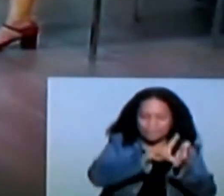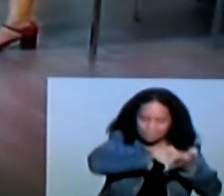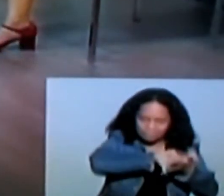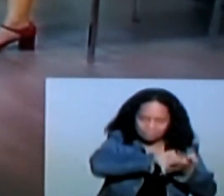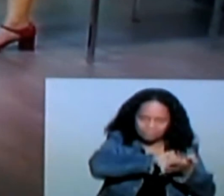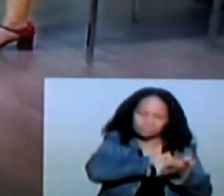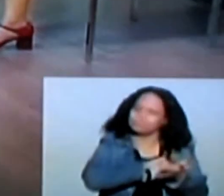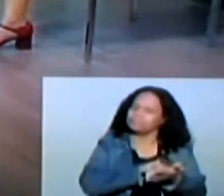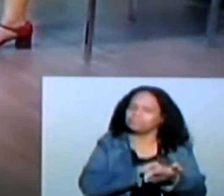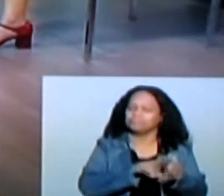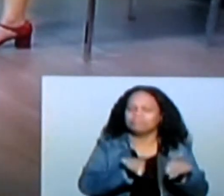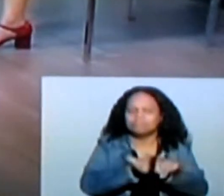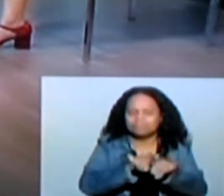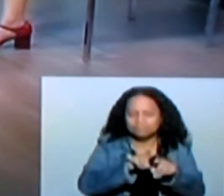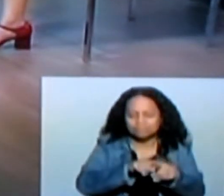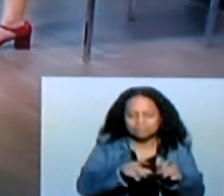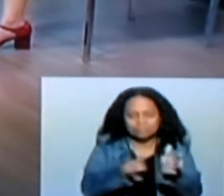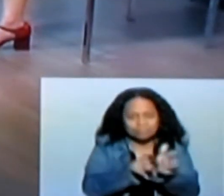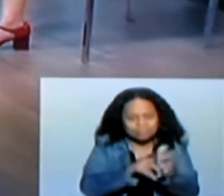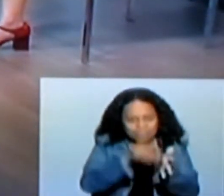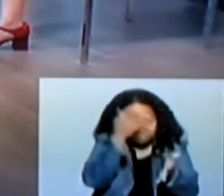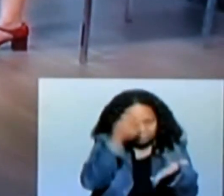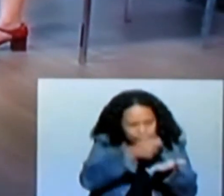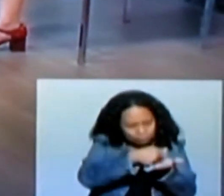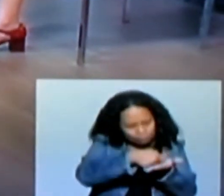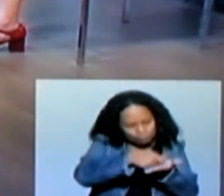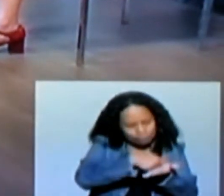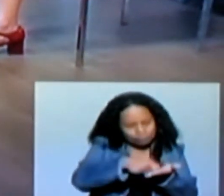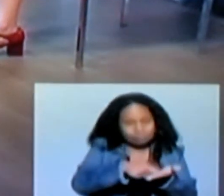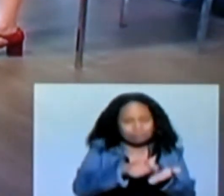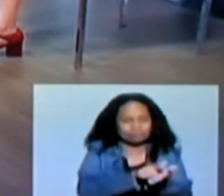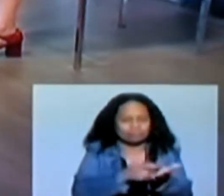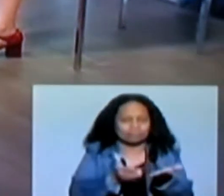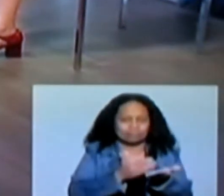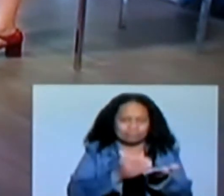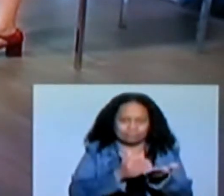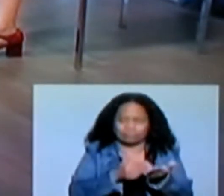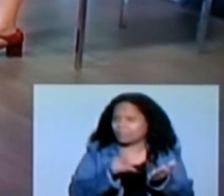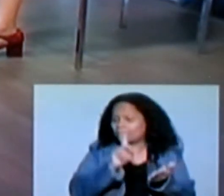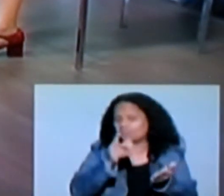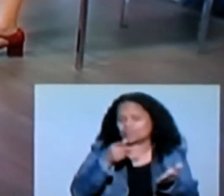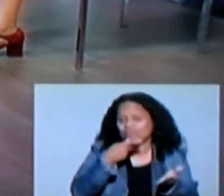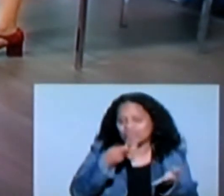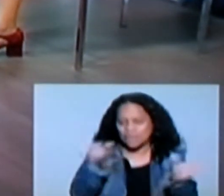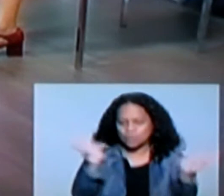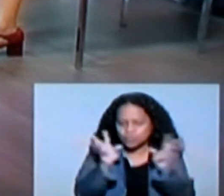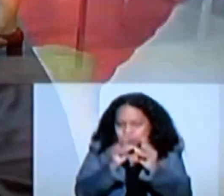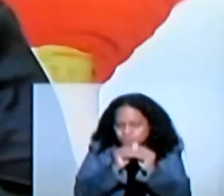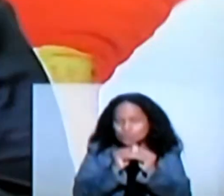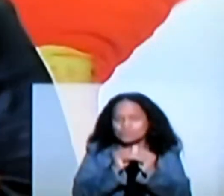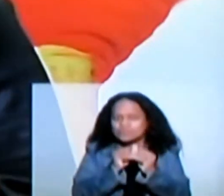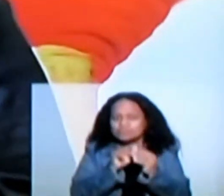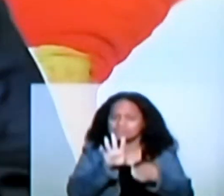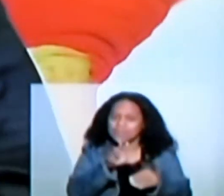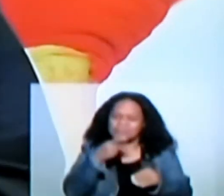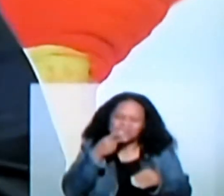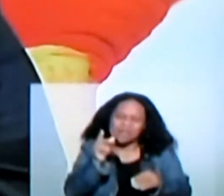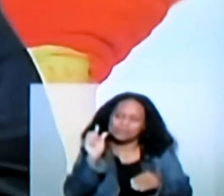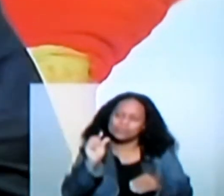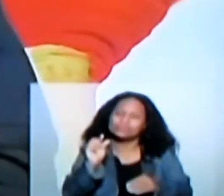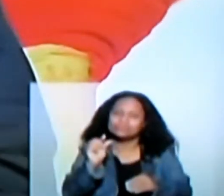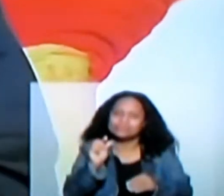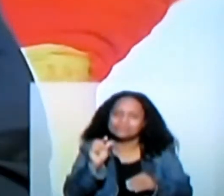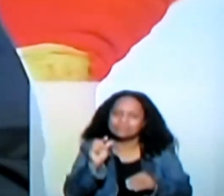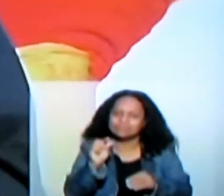também, a prova, até dos autores também, diretamente, que é o quê? Que é para dar, não chega a ser um spoiler, mas na verdade é para dar aquele teaser de que,